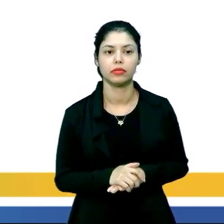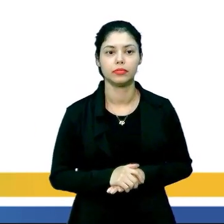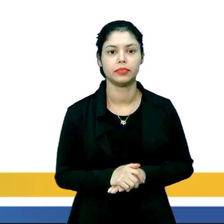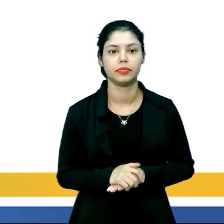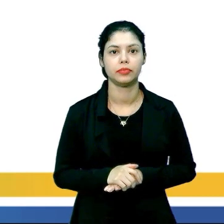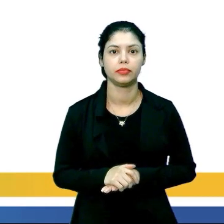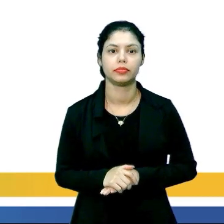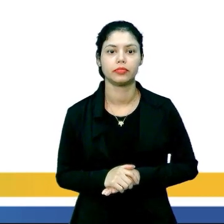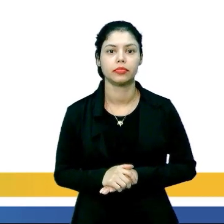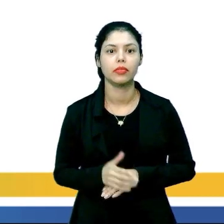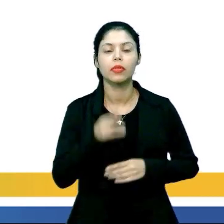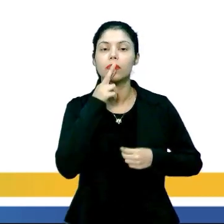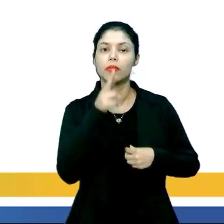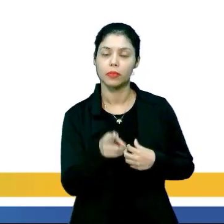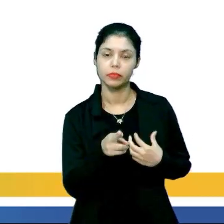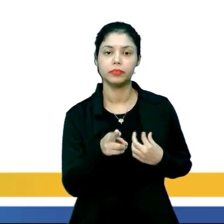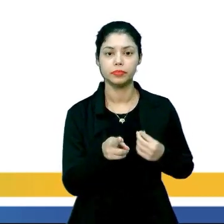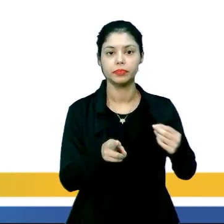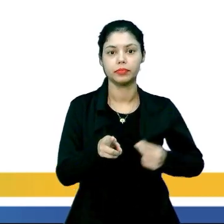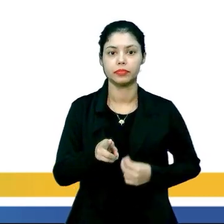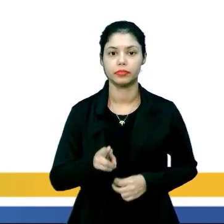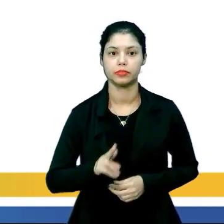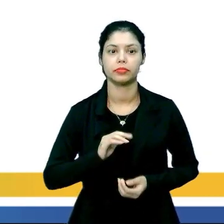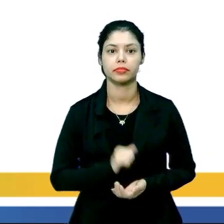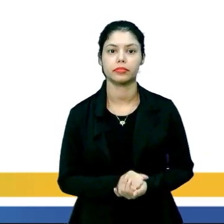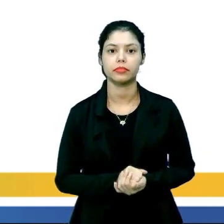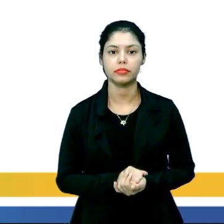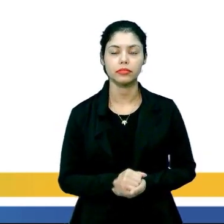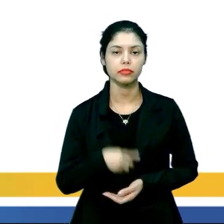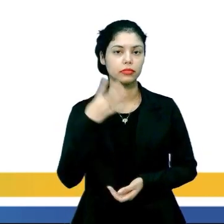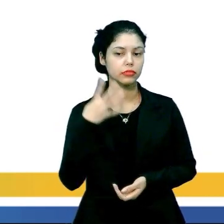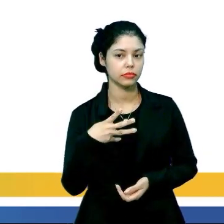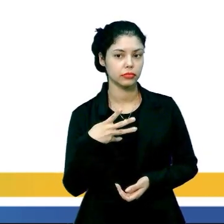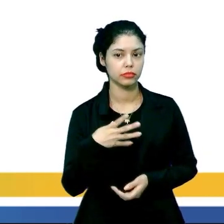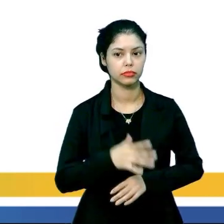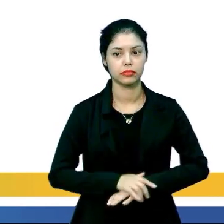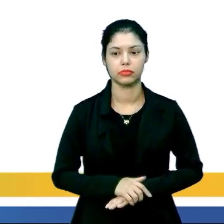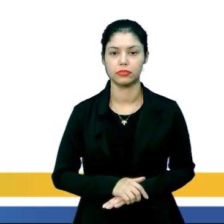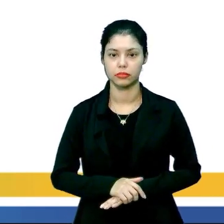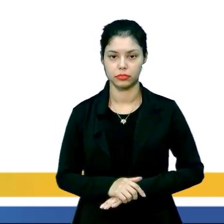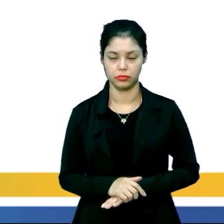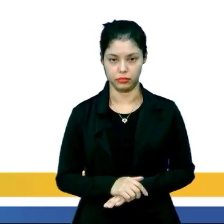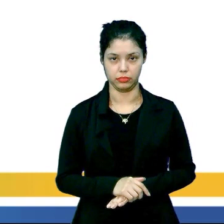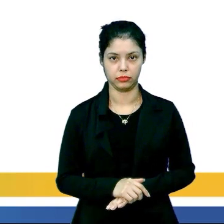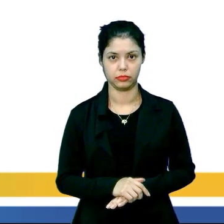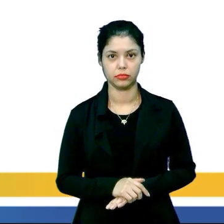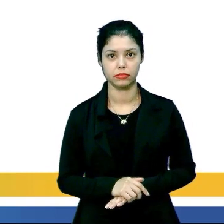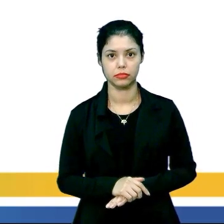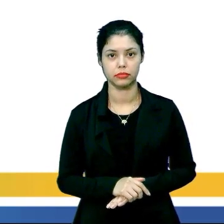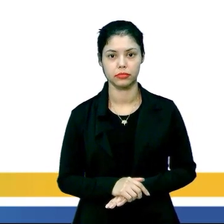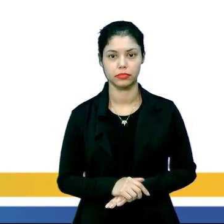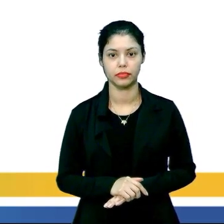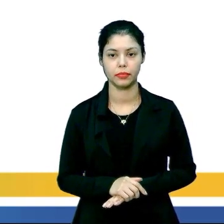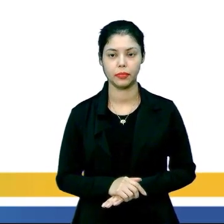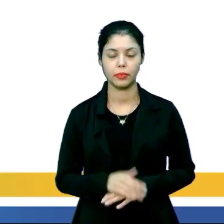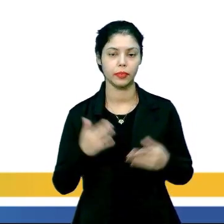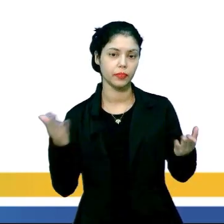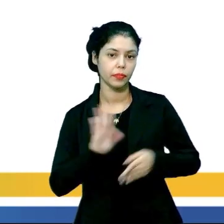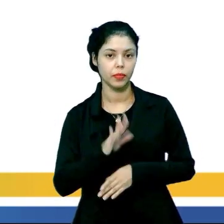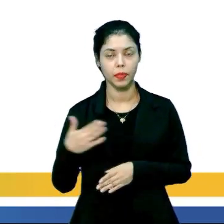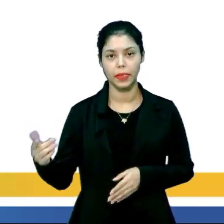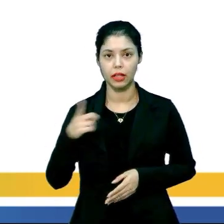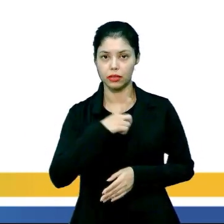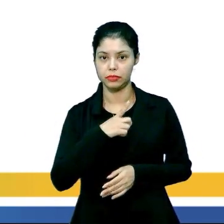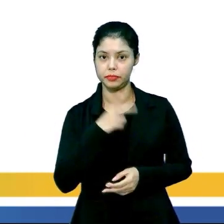é o denominador e a sua razão, que é o resultado da divisão, vai ser igual a 4. E quando